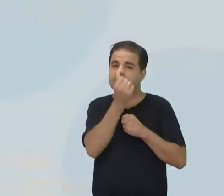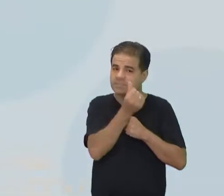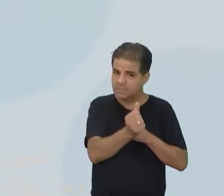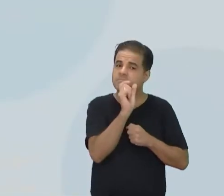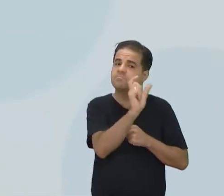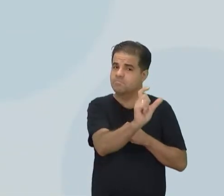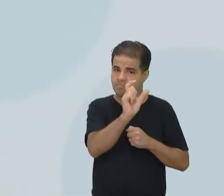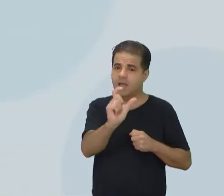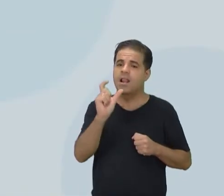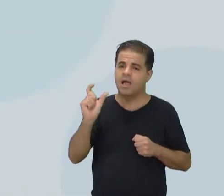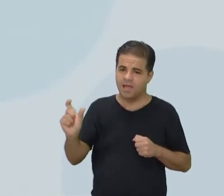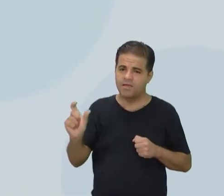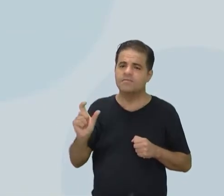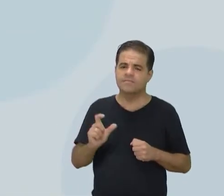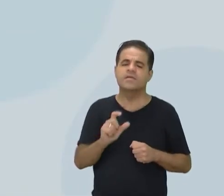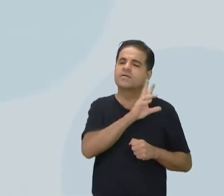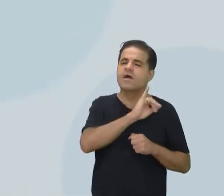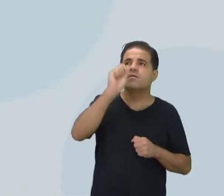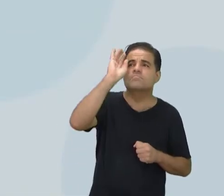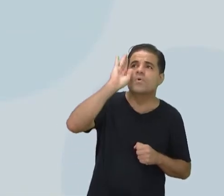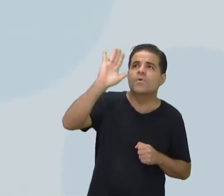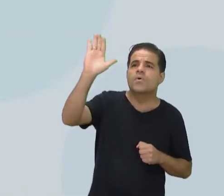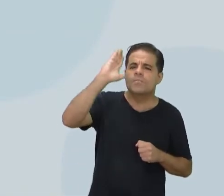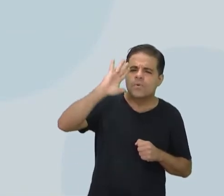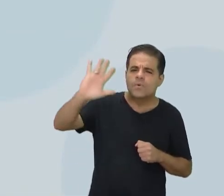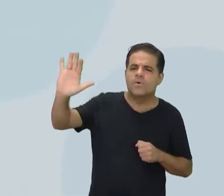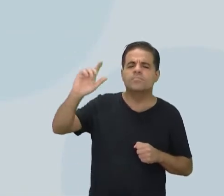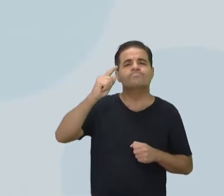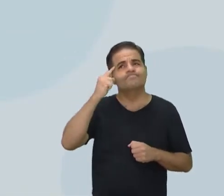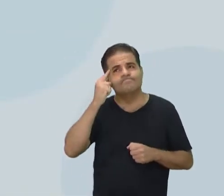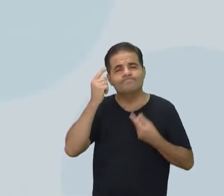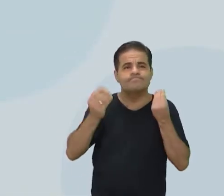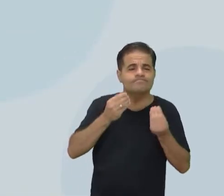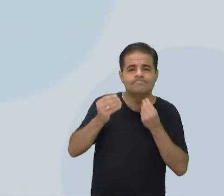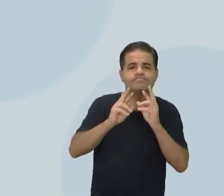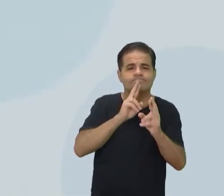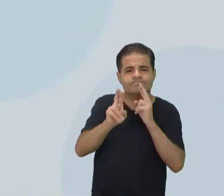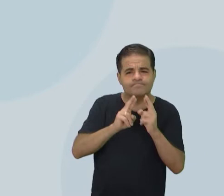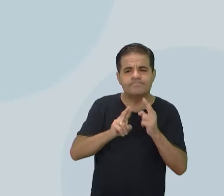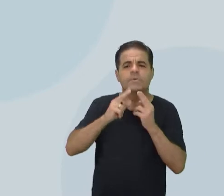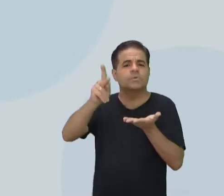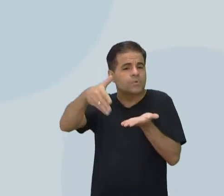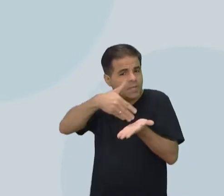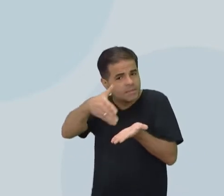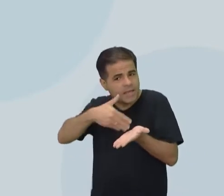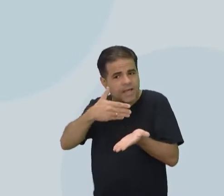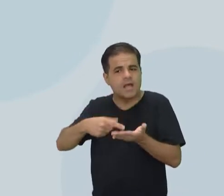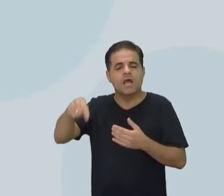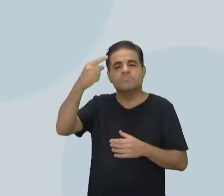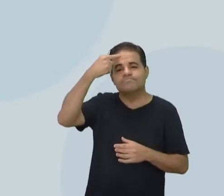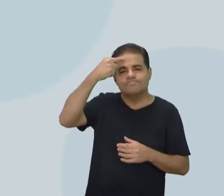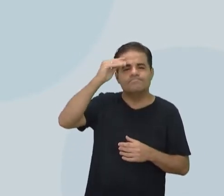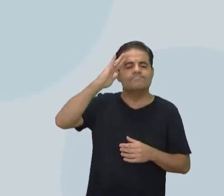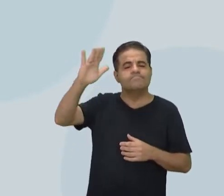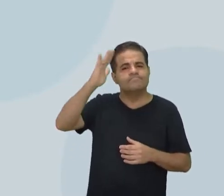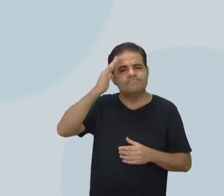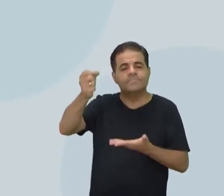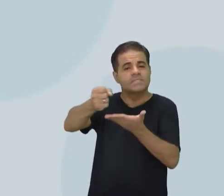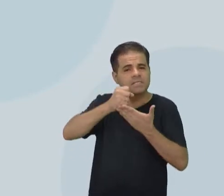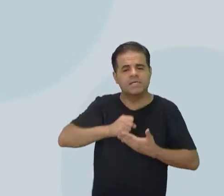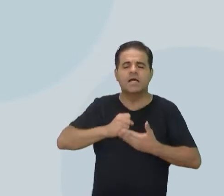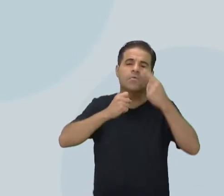palavras, vai pensando já nisso, reflita sobre a questão, responda em seu caderno, enquanto a gente vai